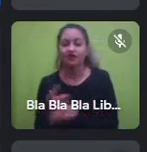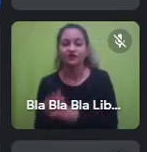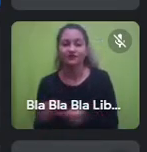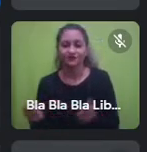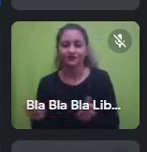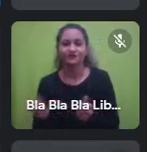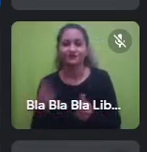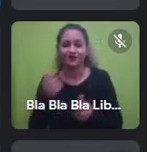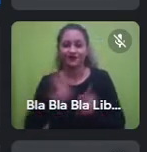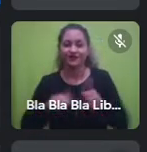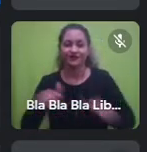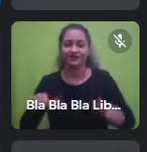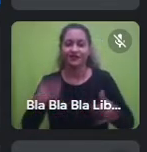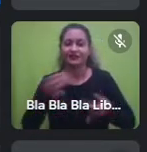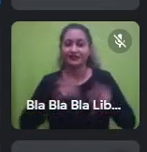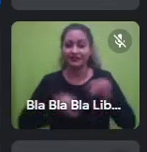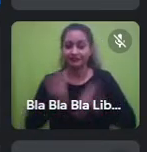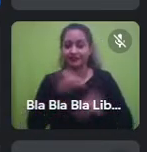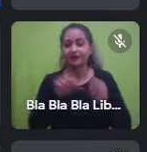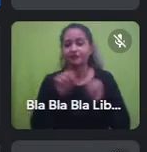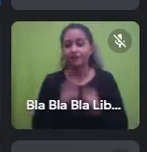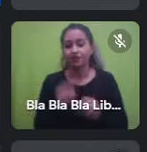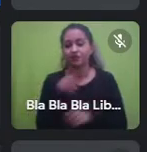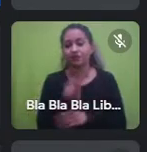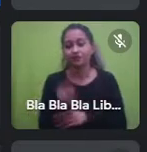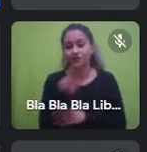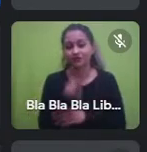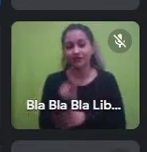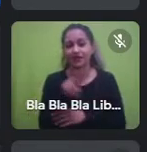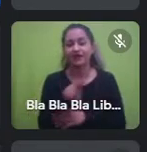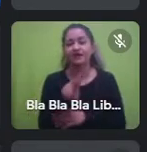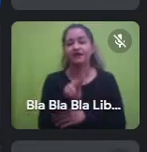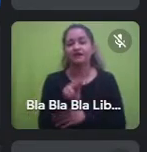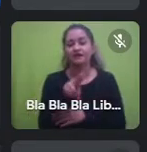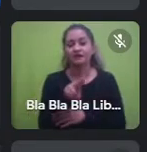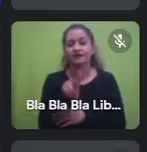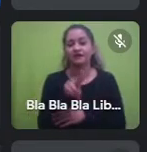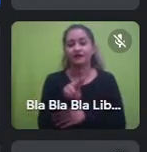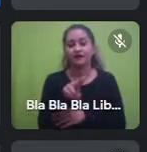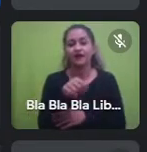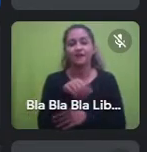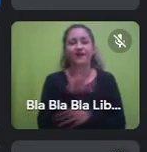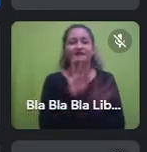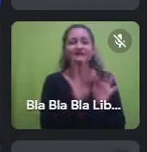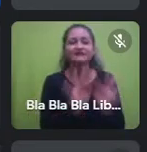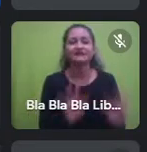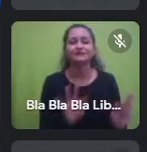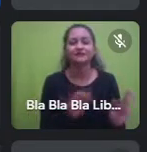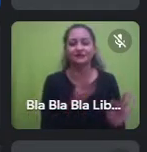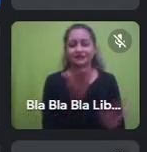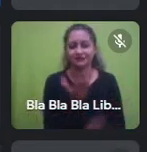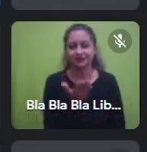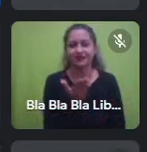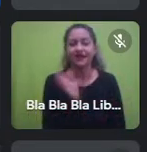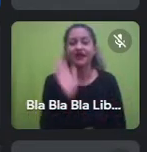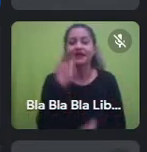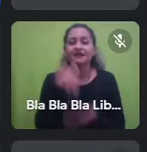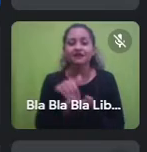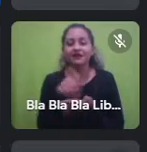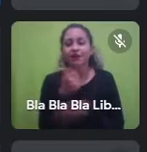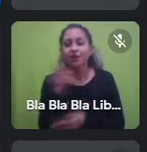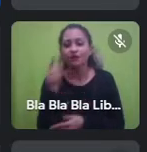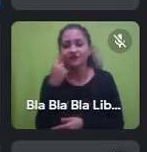química dos metais, eu posso utilizar desde um bloco de digestor aberto, que é uma metodologia mais simples, até a